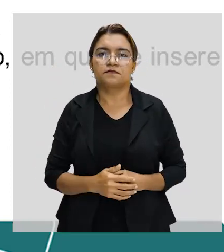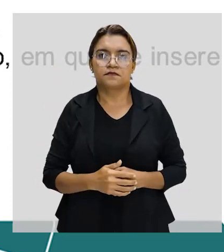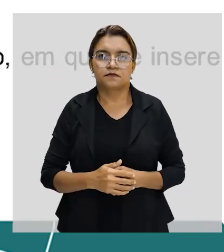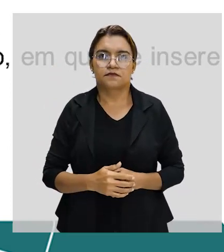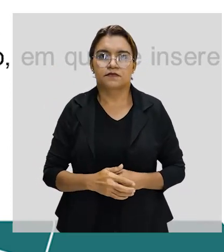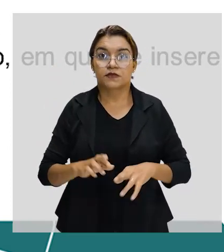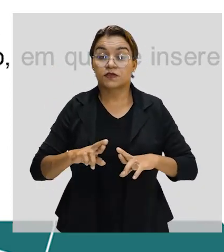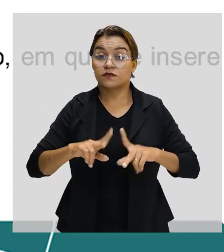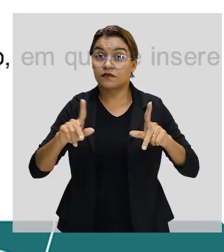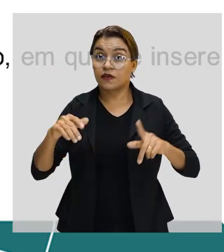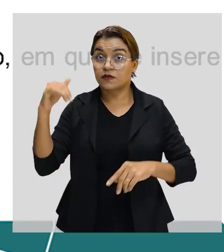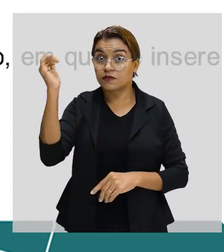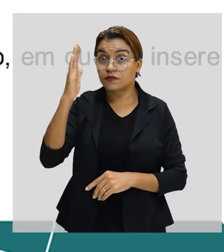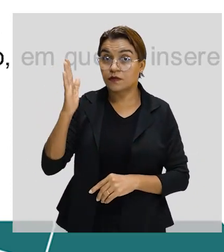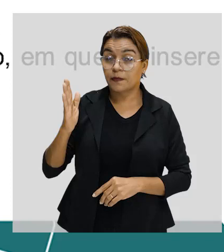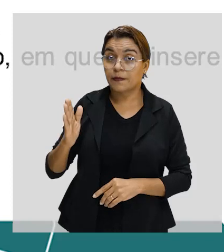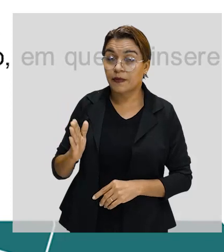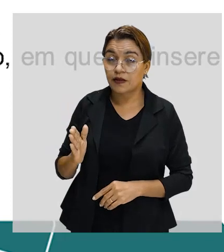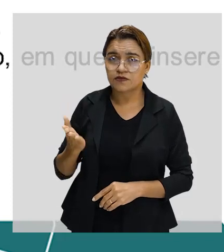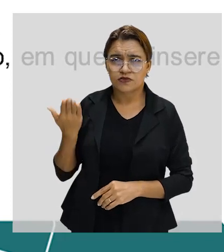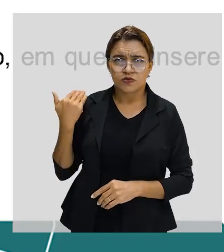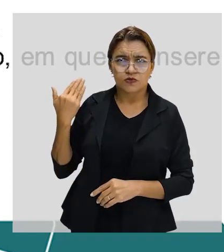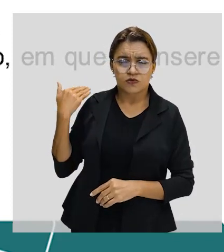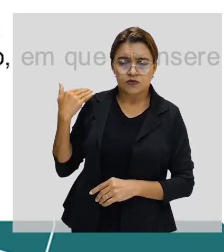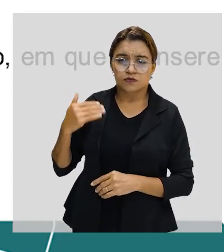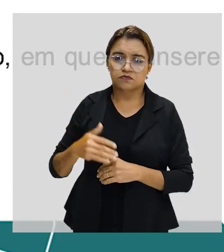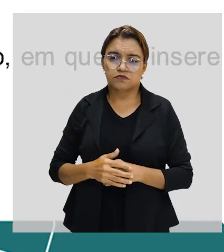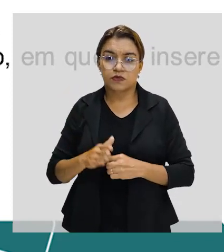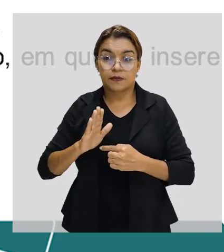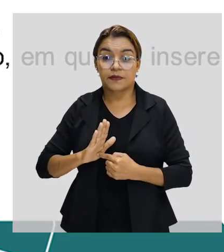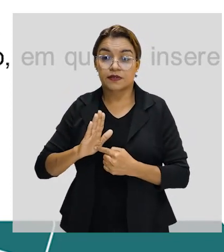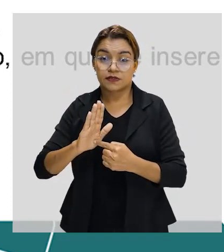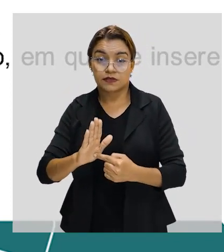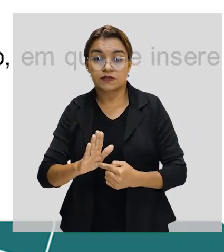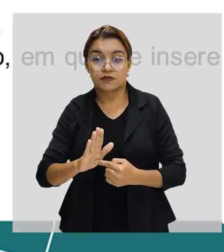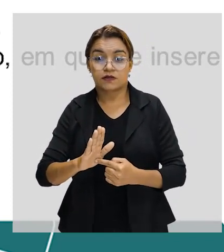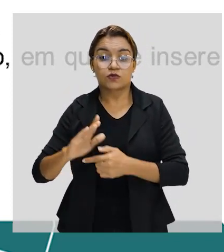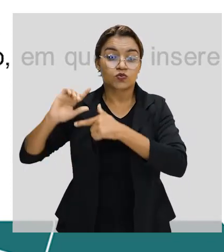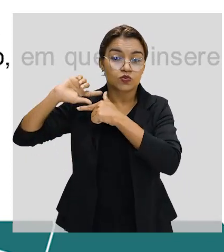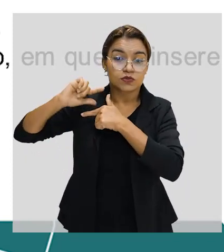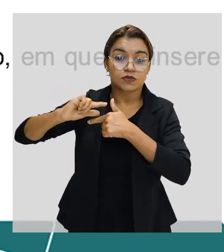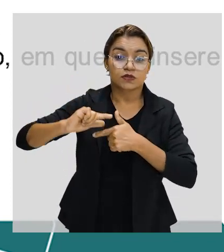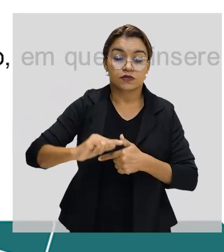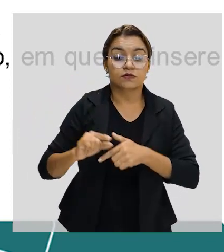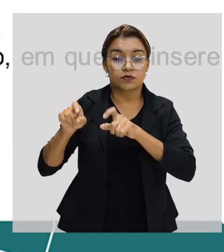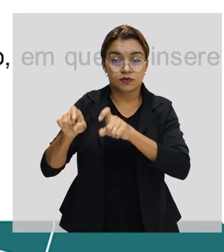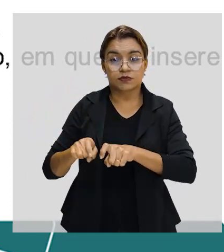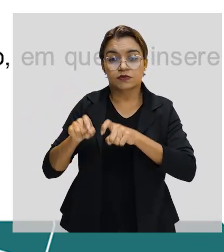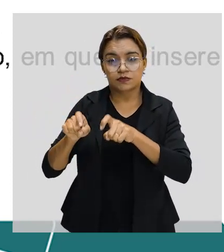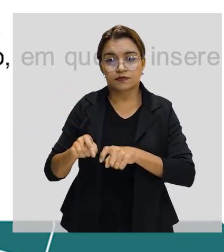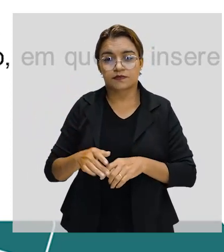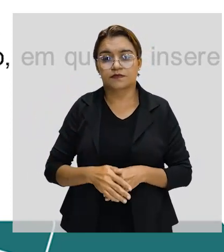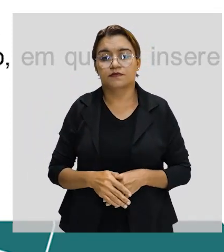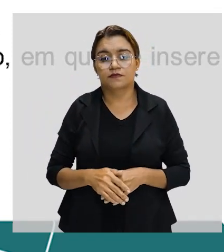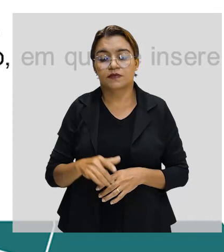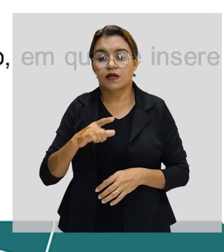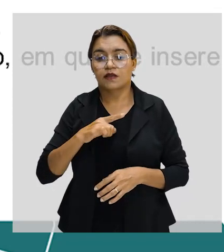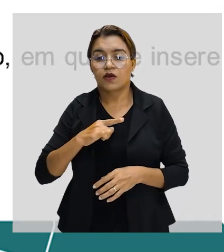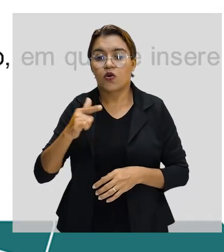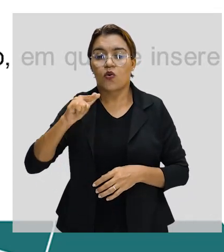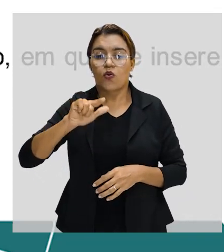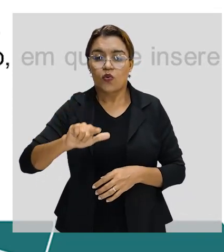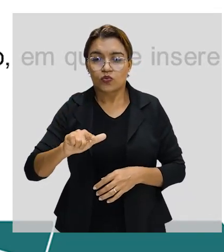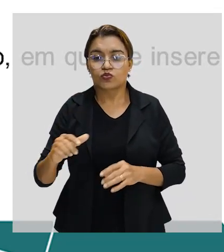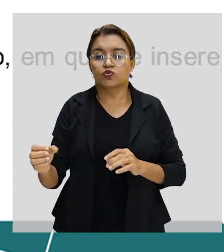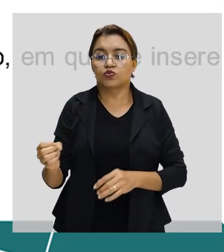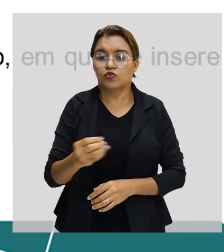Contraste entre um Brasil arcaico, representado principalmente pelo tradicionalismo agrário, e outro, com